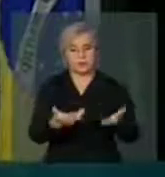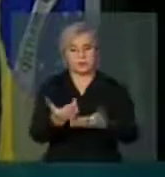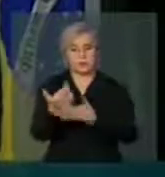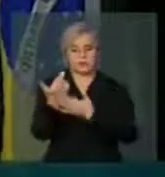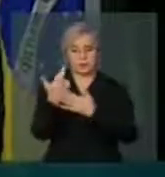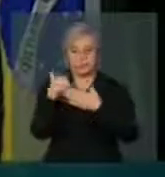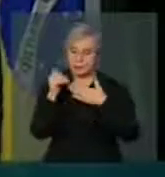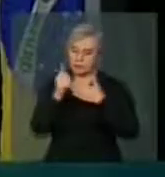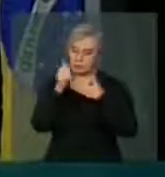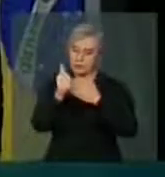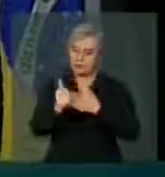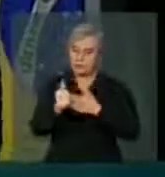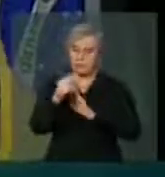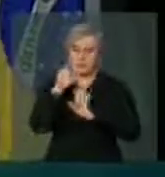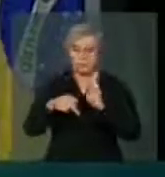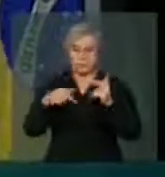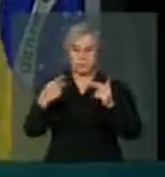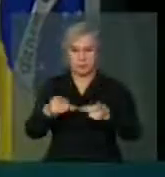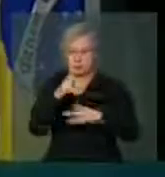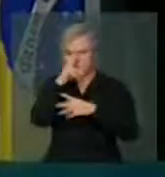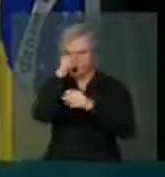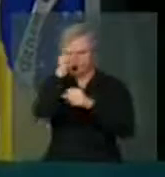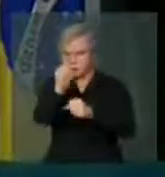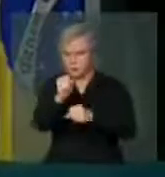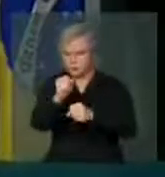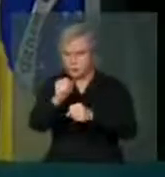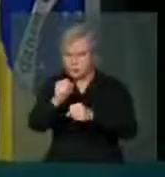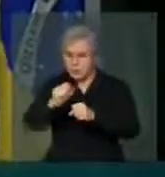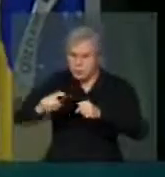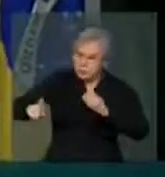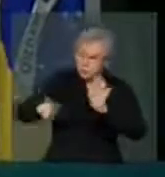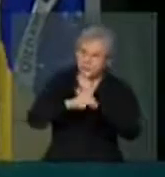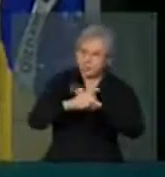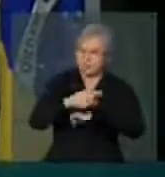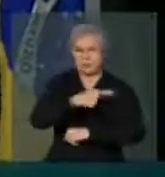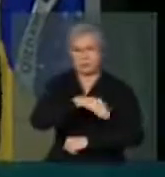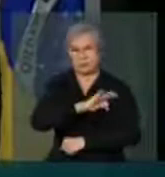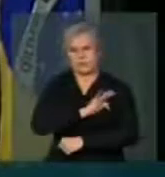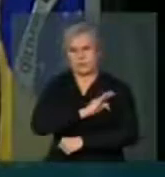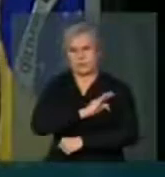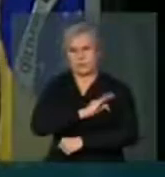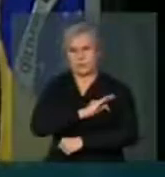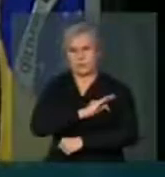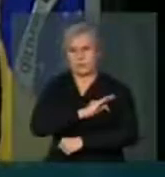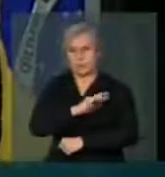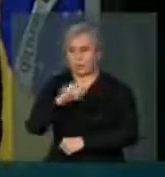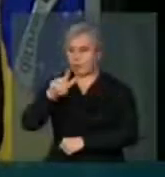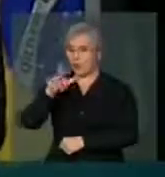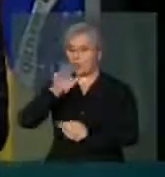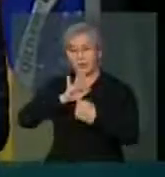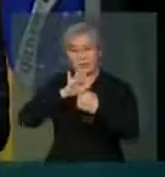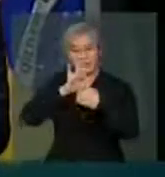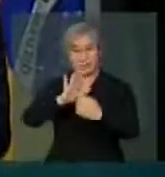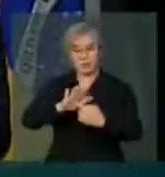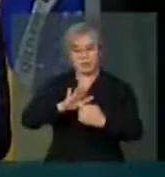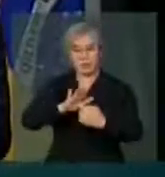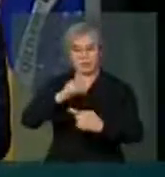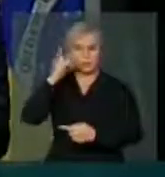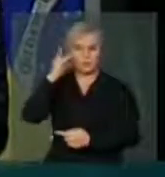o projeto de poder do PT. Para a nação, Lula a apresentou como a